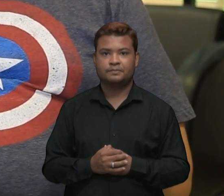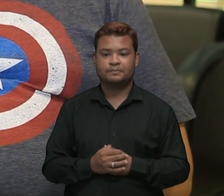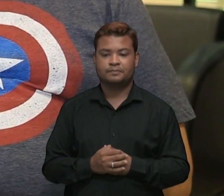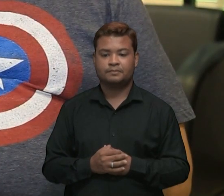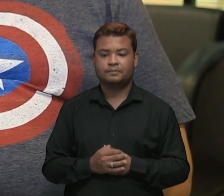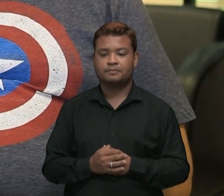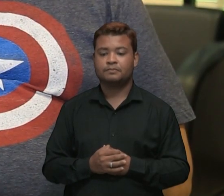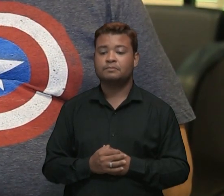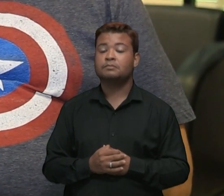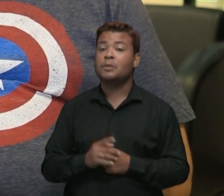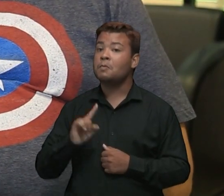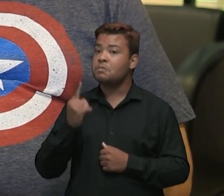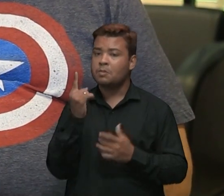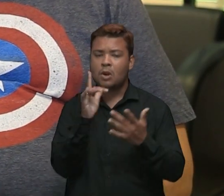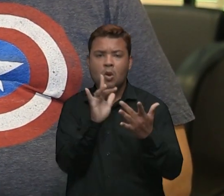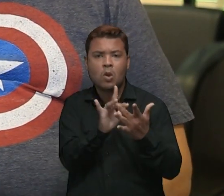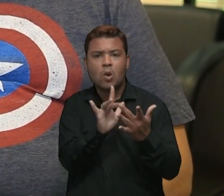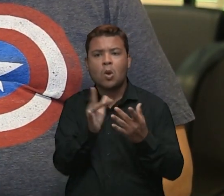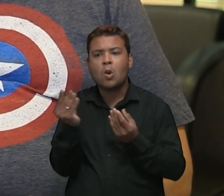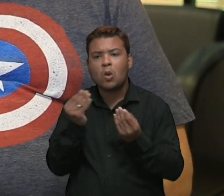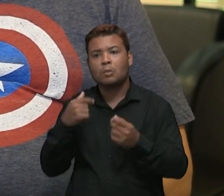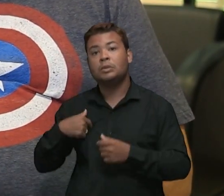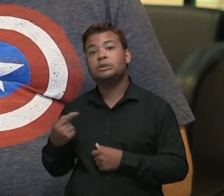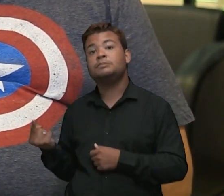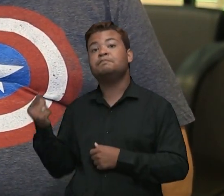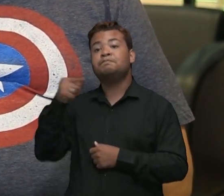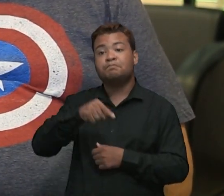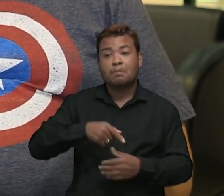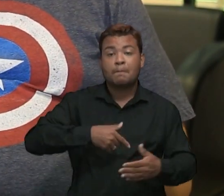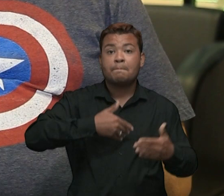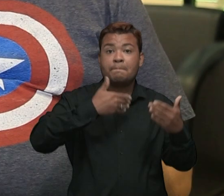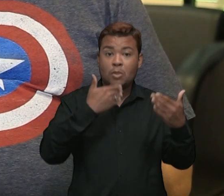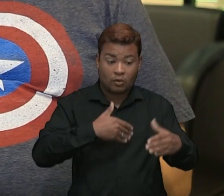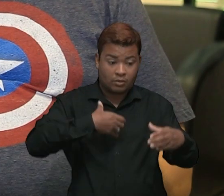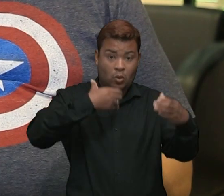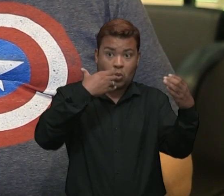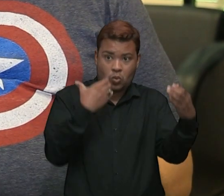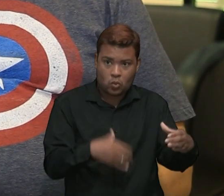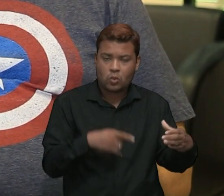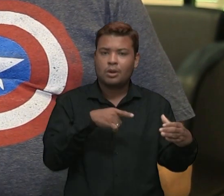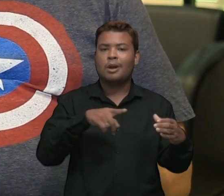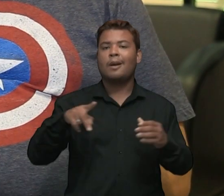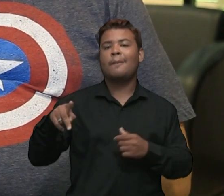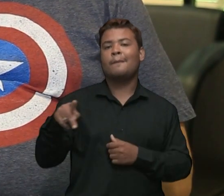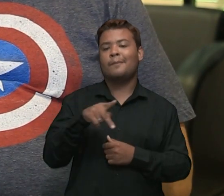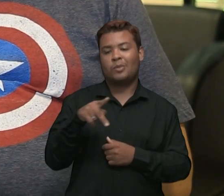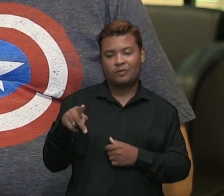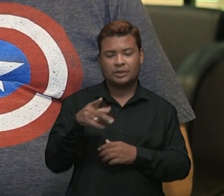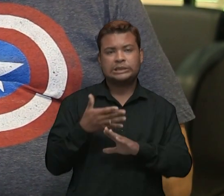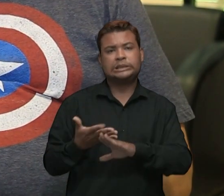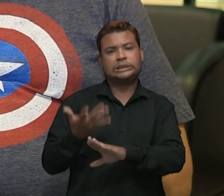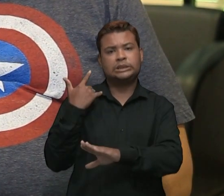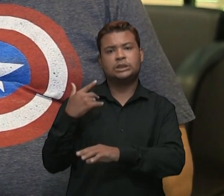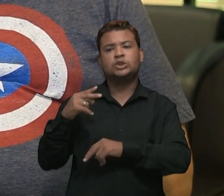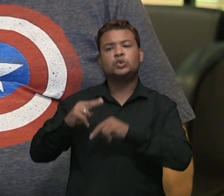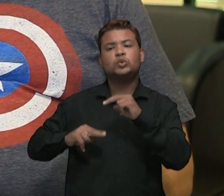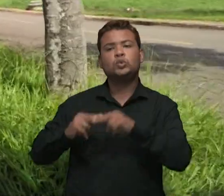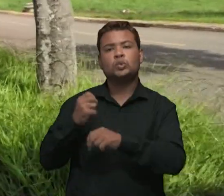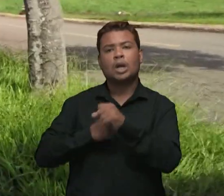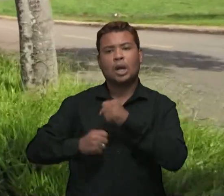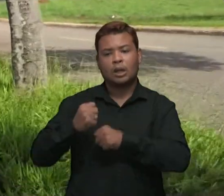O primeiro contato foi quando eu vim fazer a prova do concurso para professor em junho de